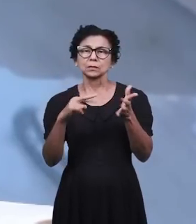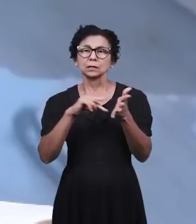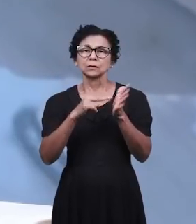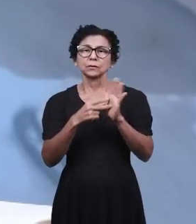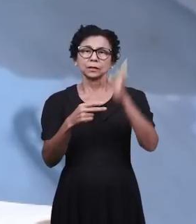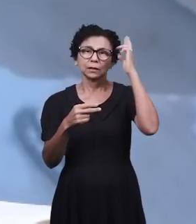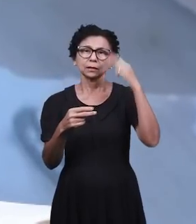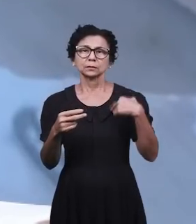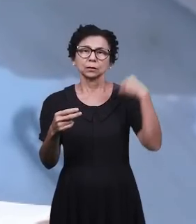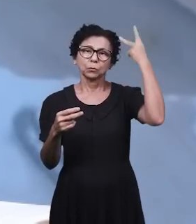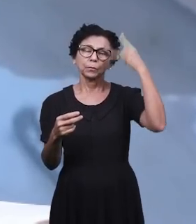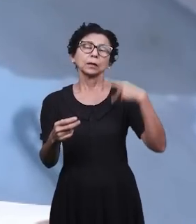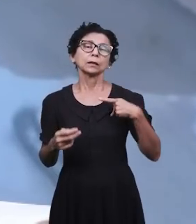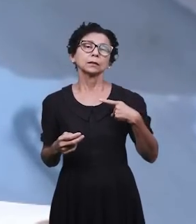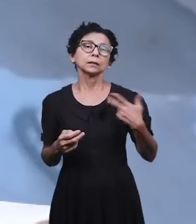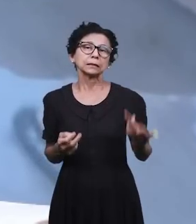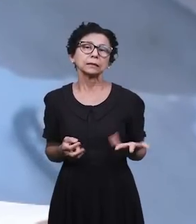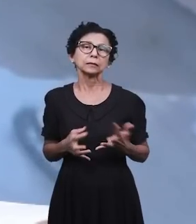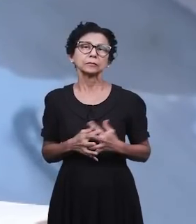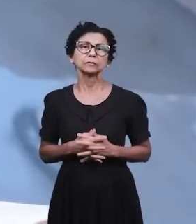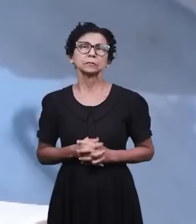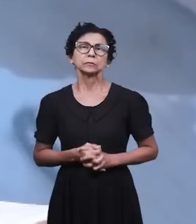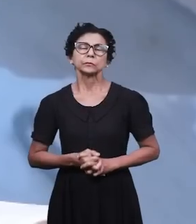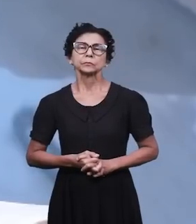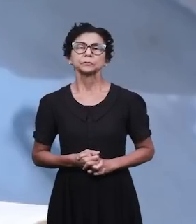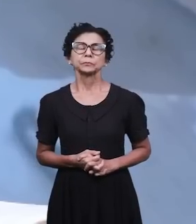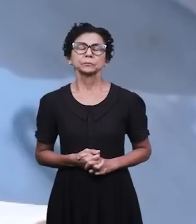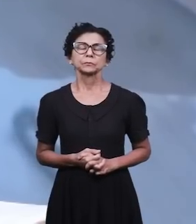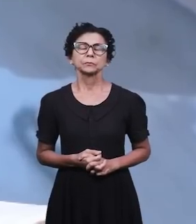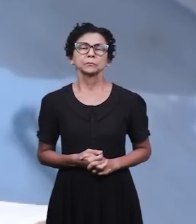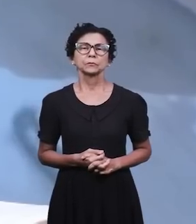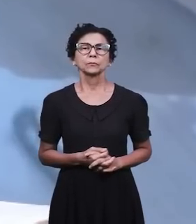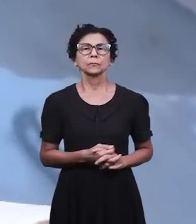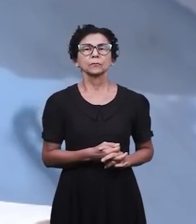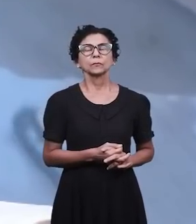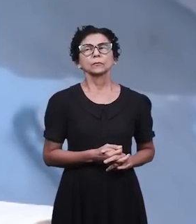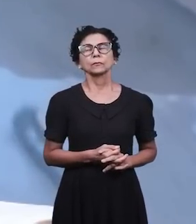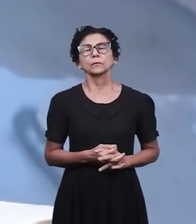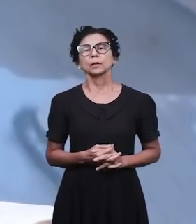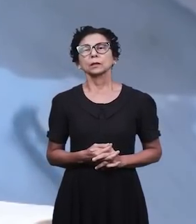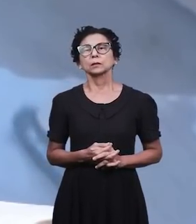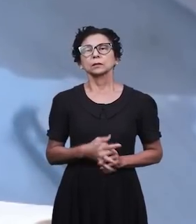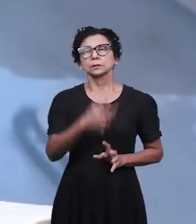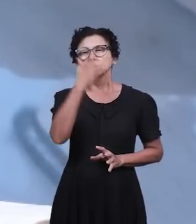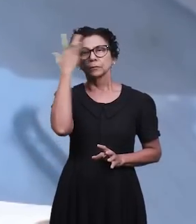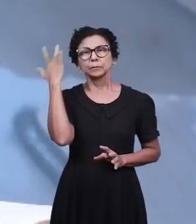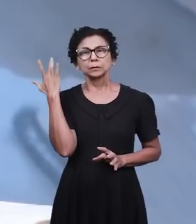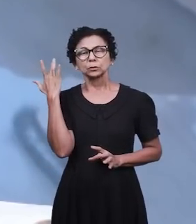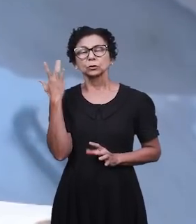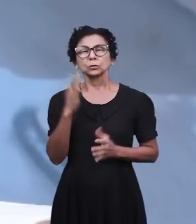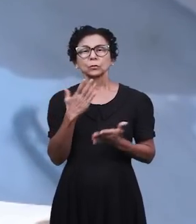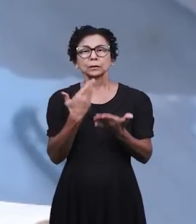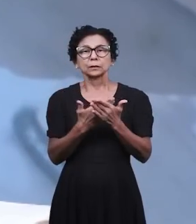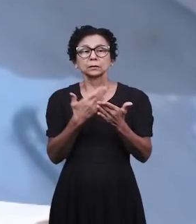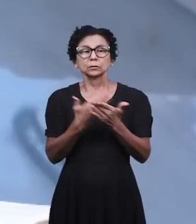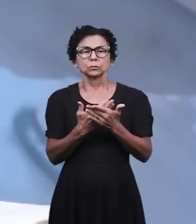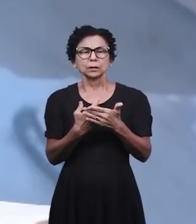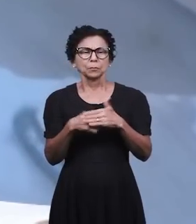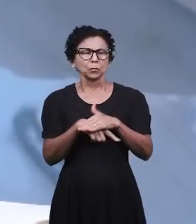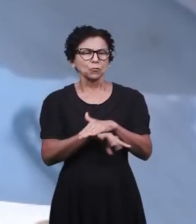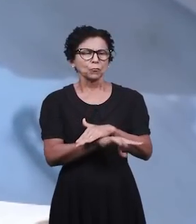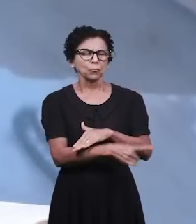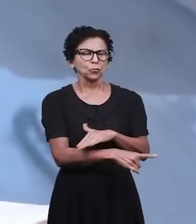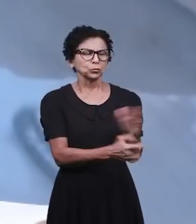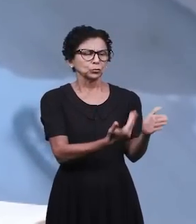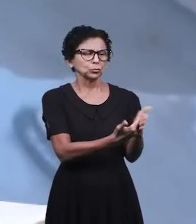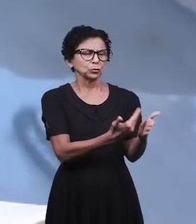pessoa vai em tanto aprofundamento que ele quer descobrir coisas que na Bíblia não está falando.